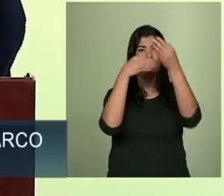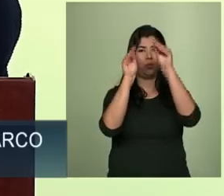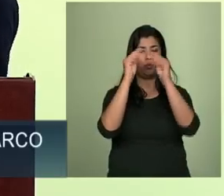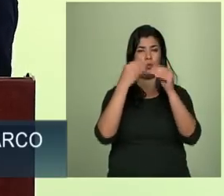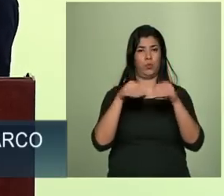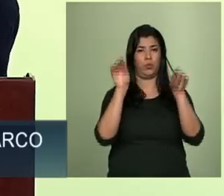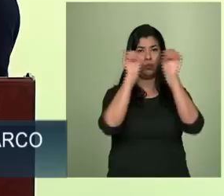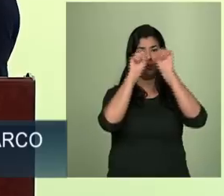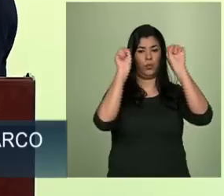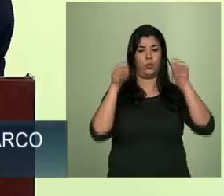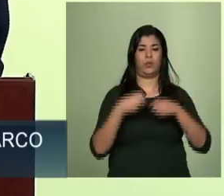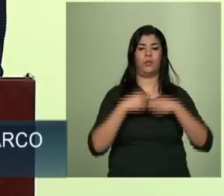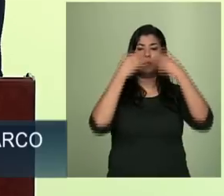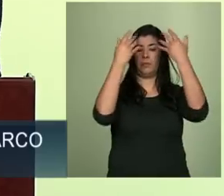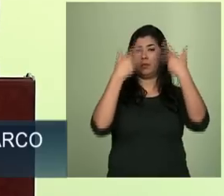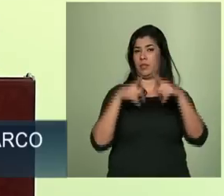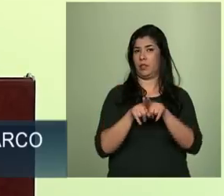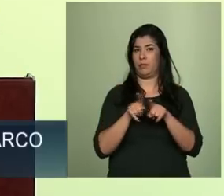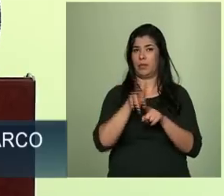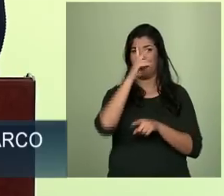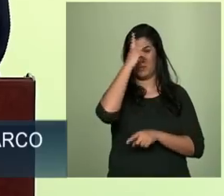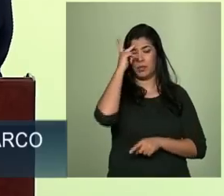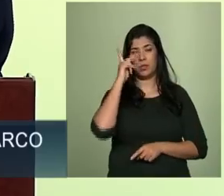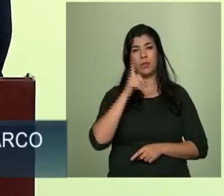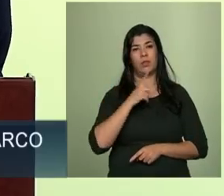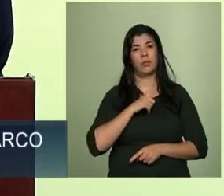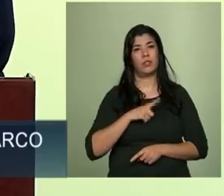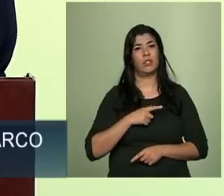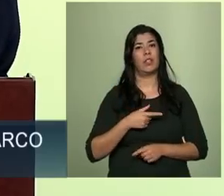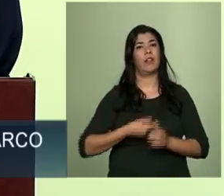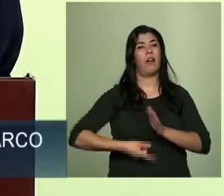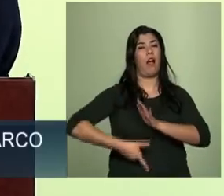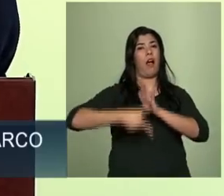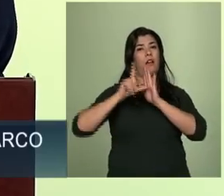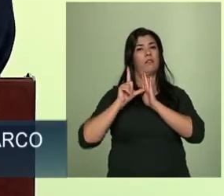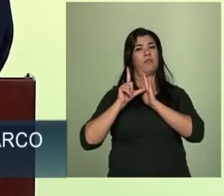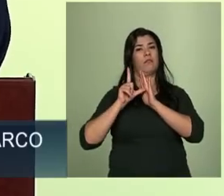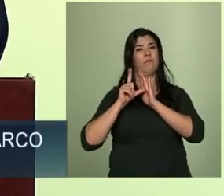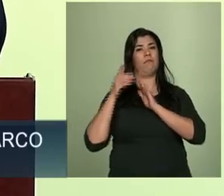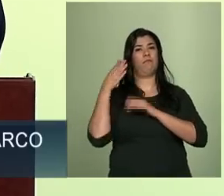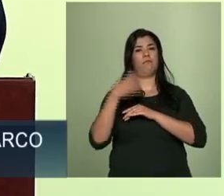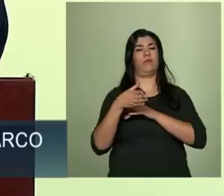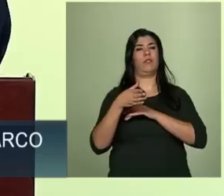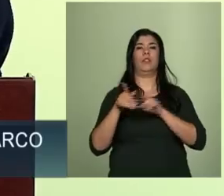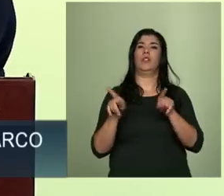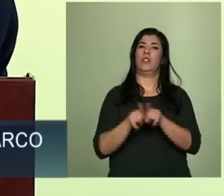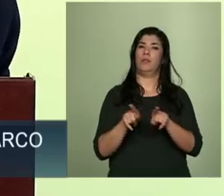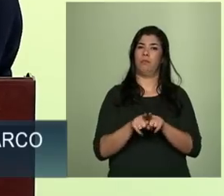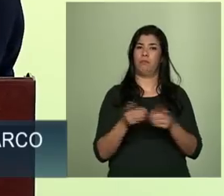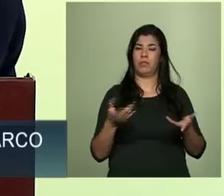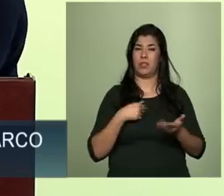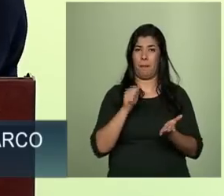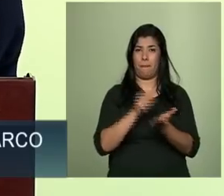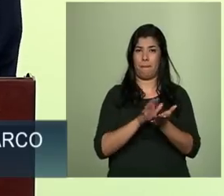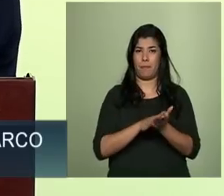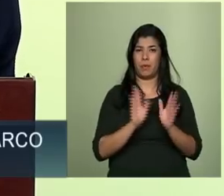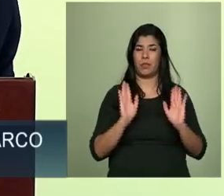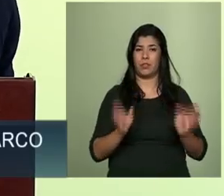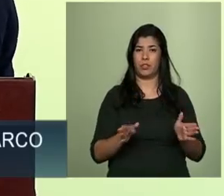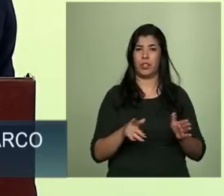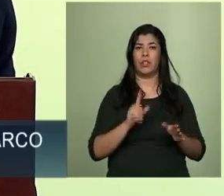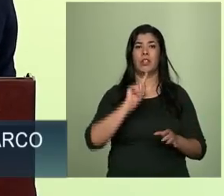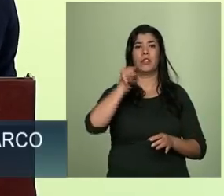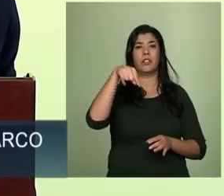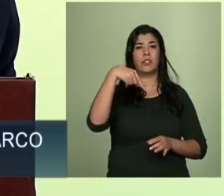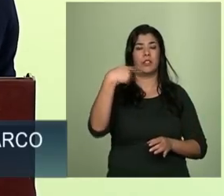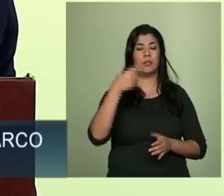vamos falar daqueles que exploram antes, que exploravam e que agora vão ser chamados, que foram multados e vão ser chamados